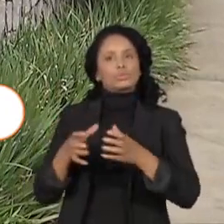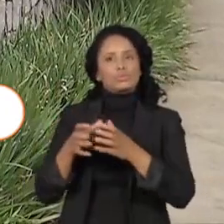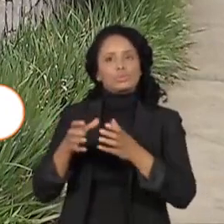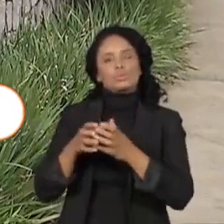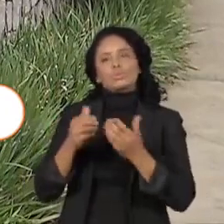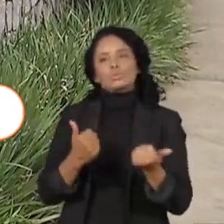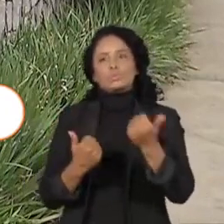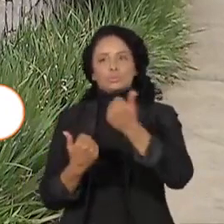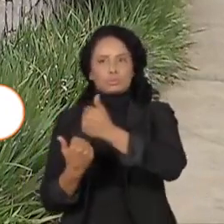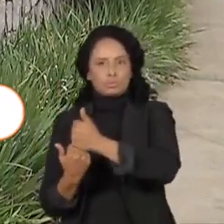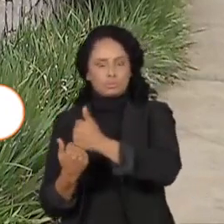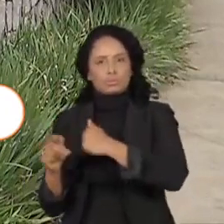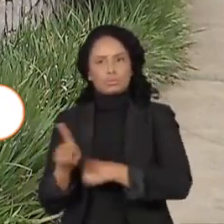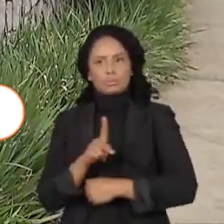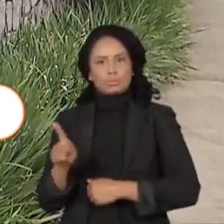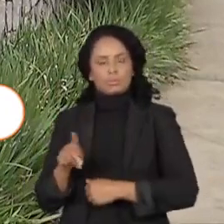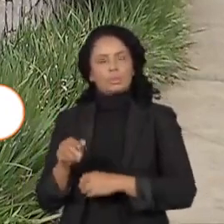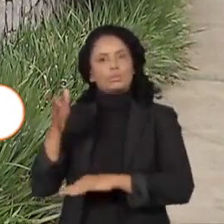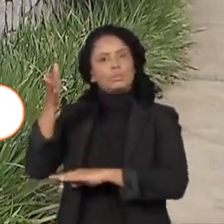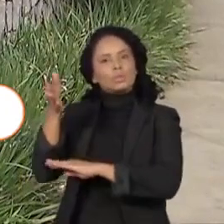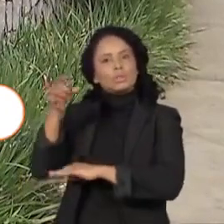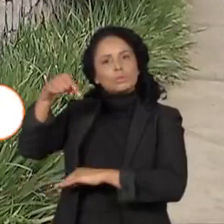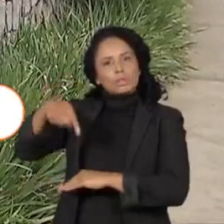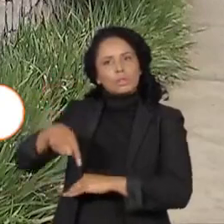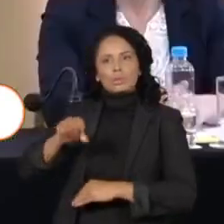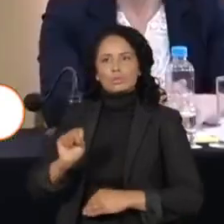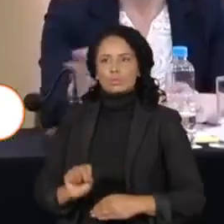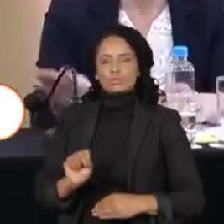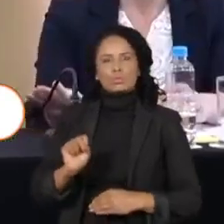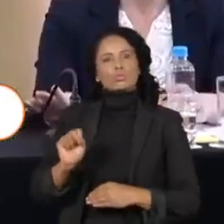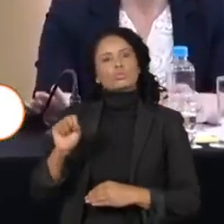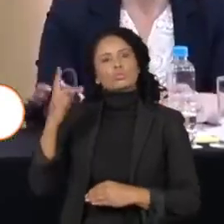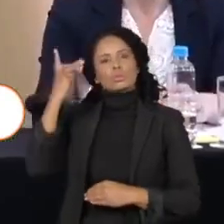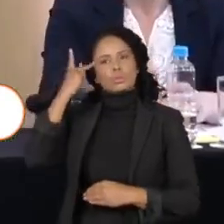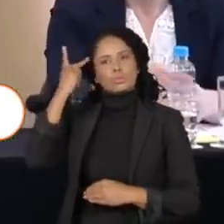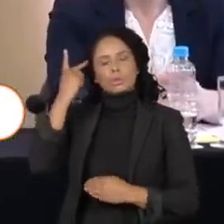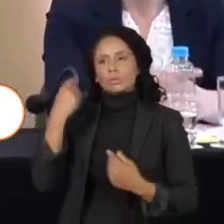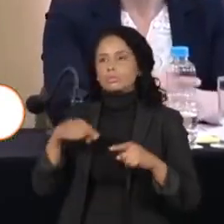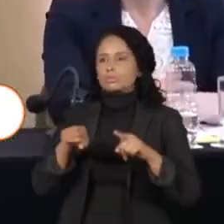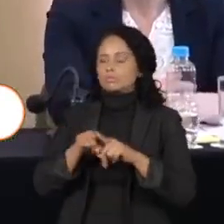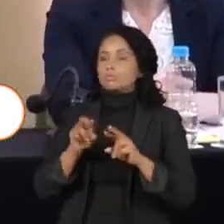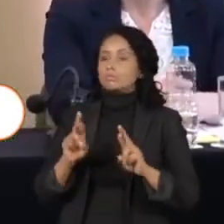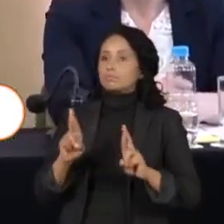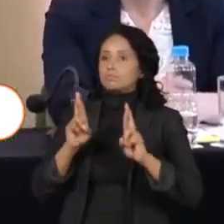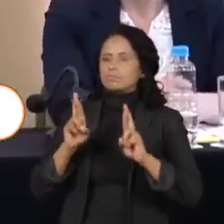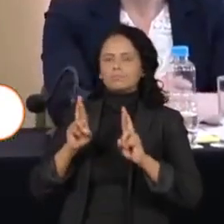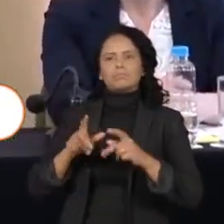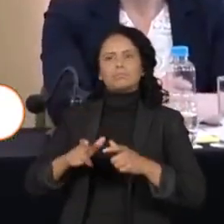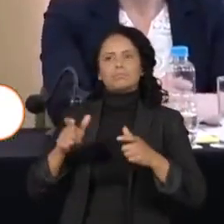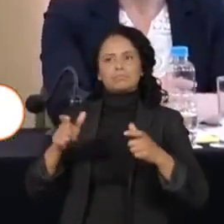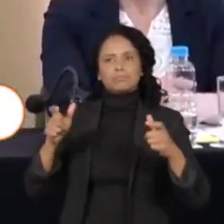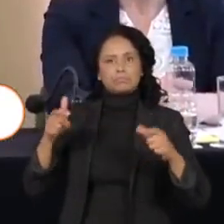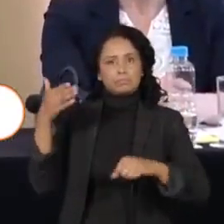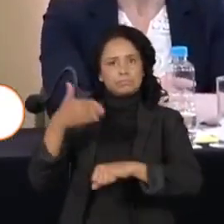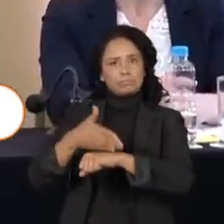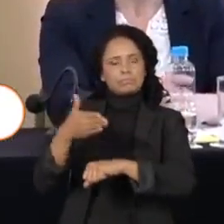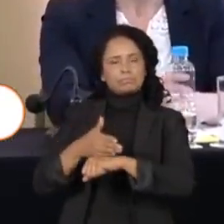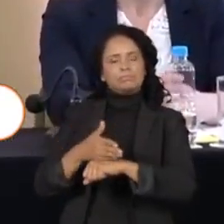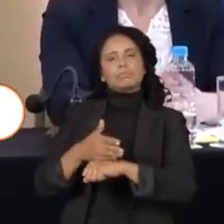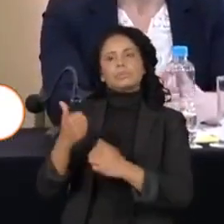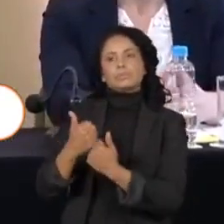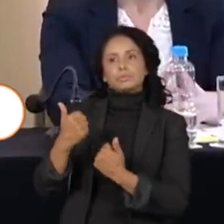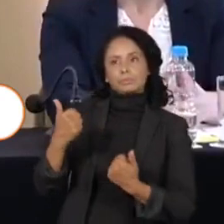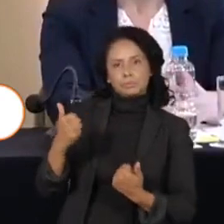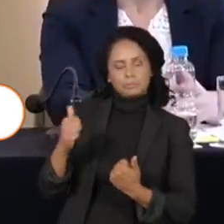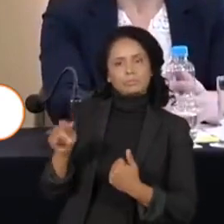num hotel que fica na Zona Sul aqui da capital paulista. A expectativa é de que estejam presentes nesse encontro o vice-presidente eleito